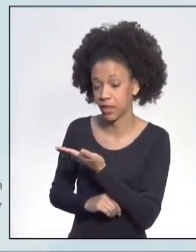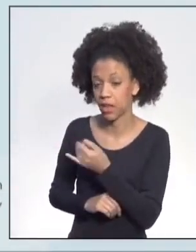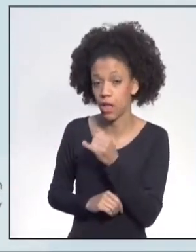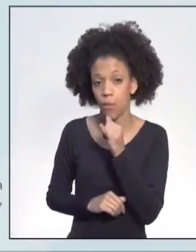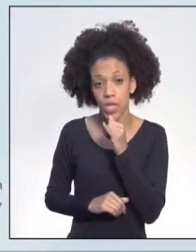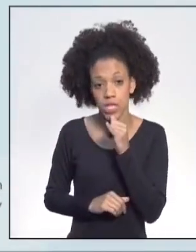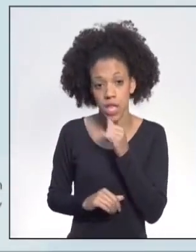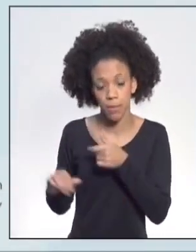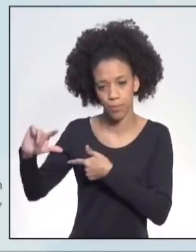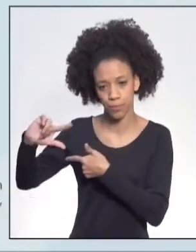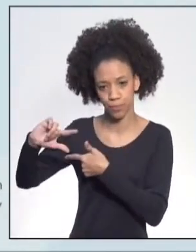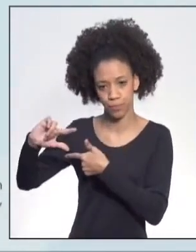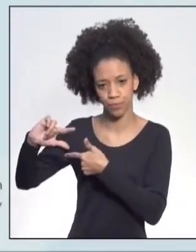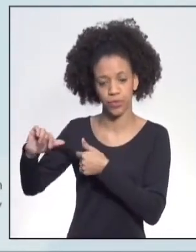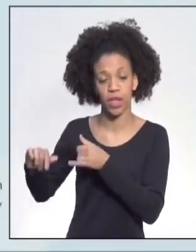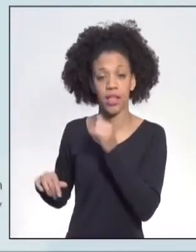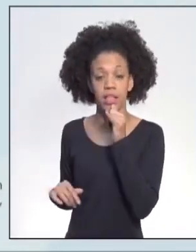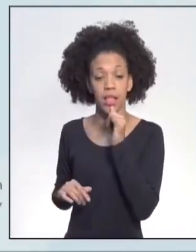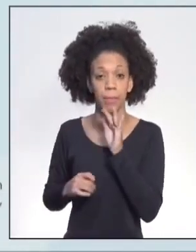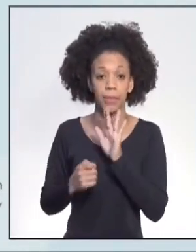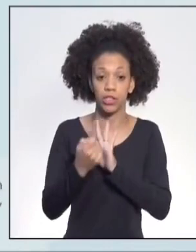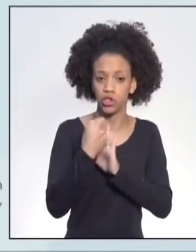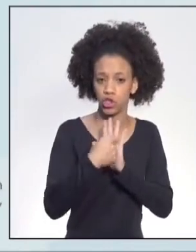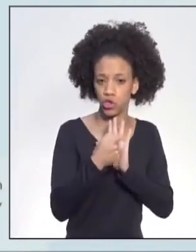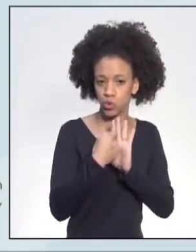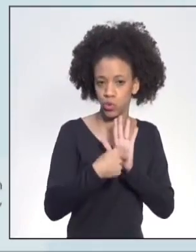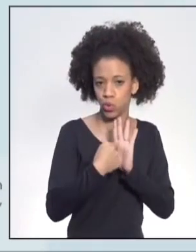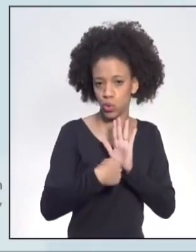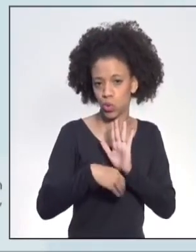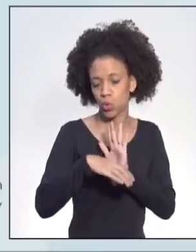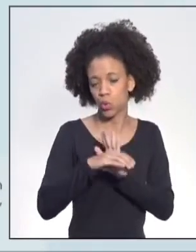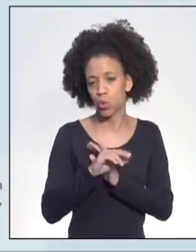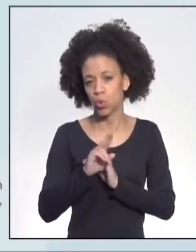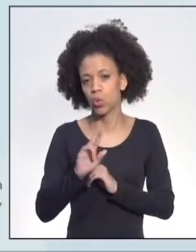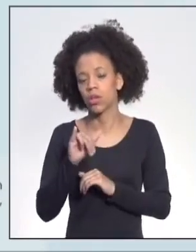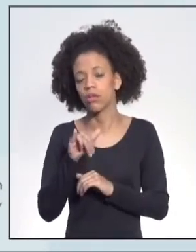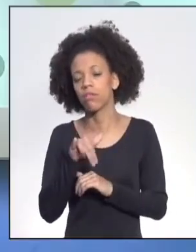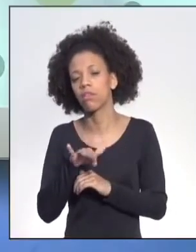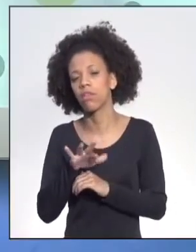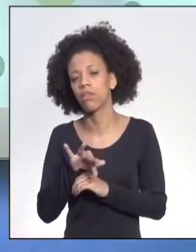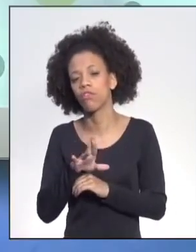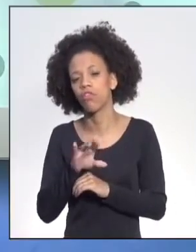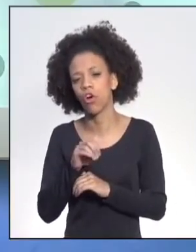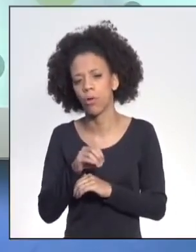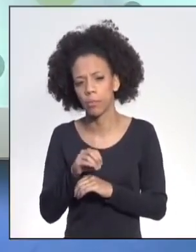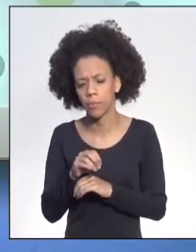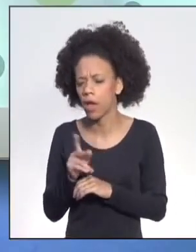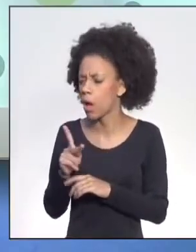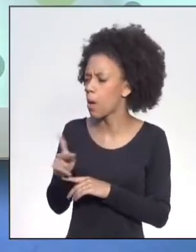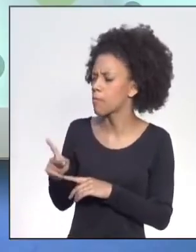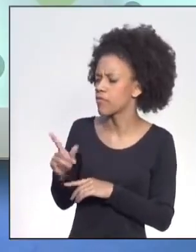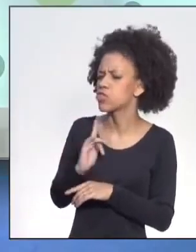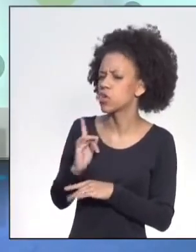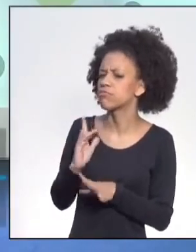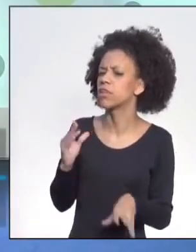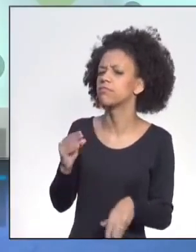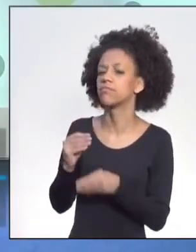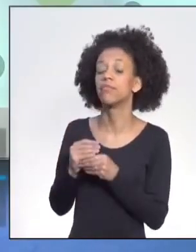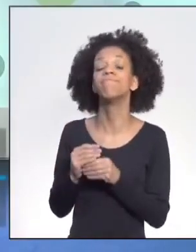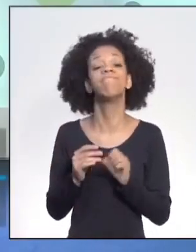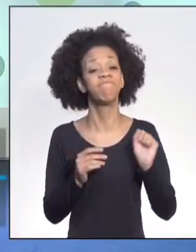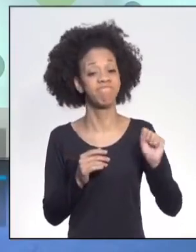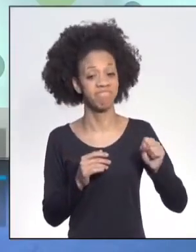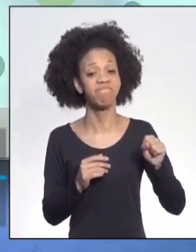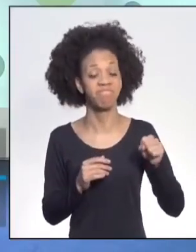exemplo de escrita cuneiforme. Professor Carlos, tem alguma consideração acerca da escrita cuneiforme?